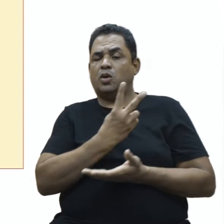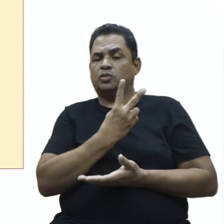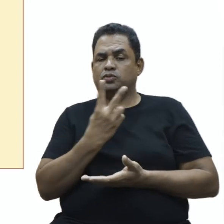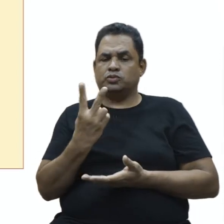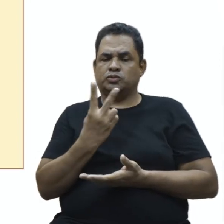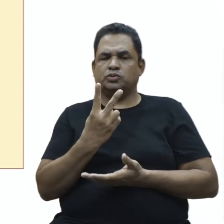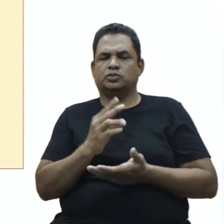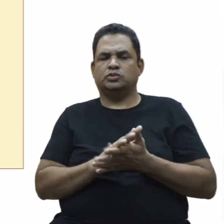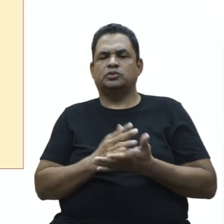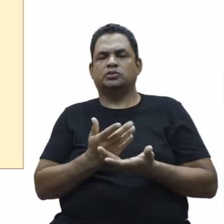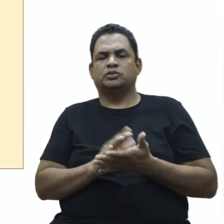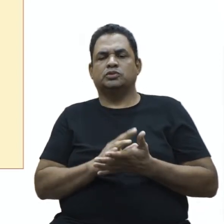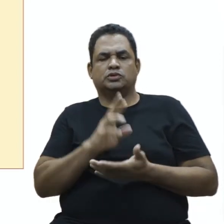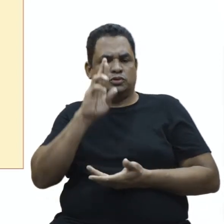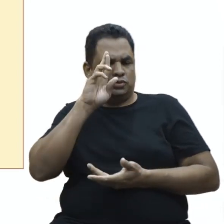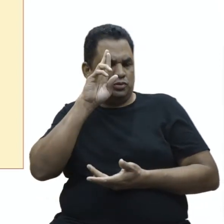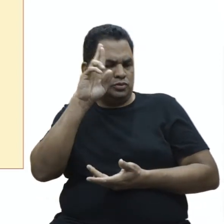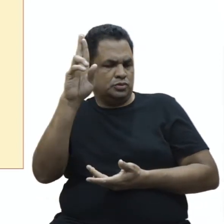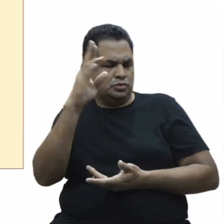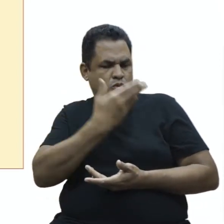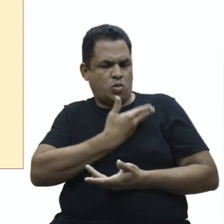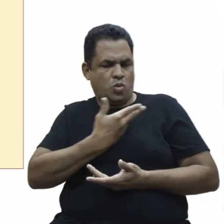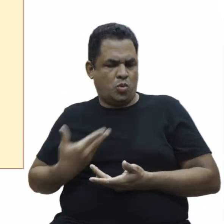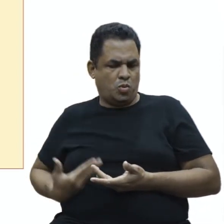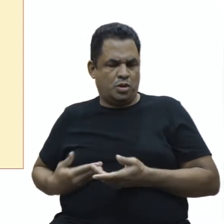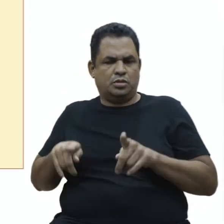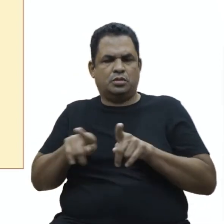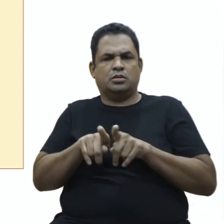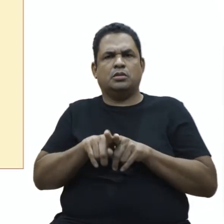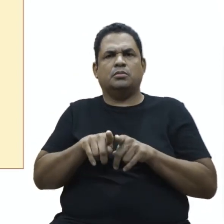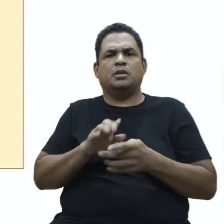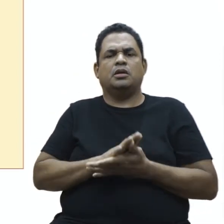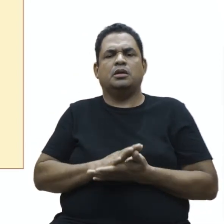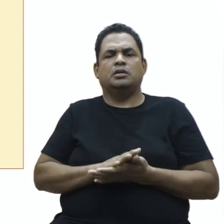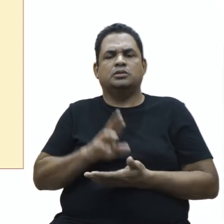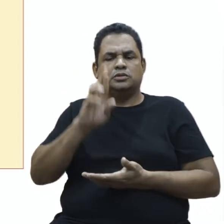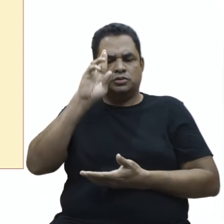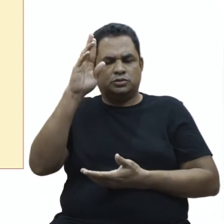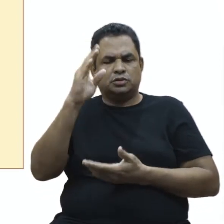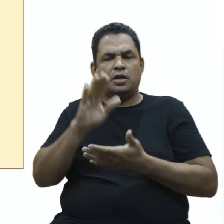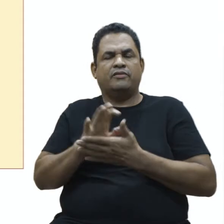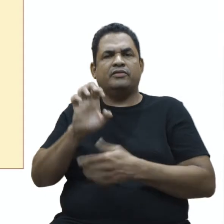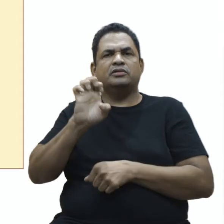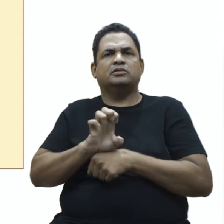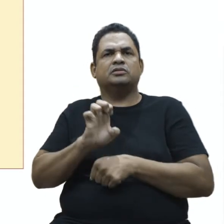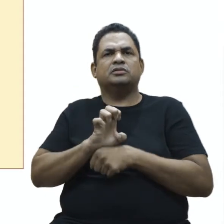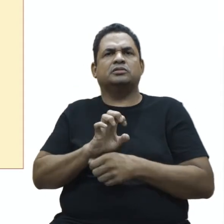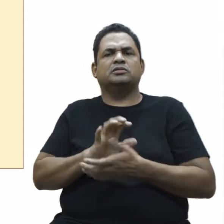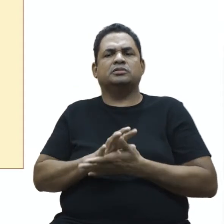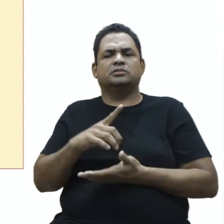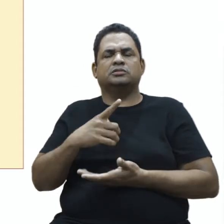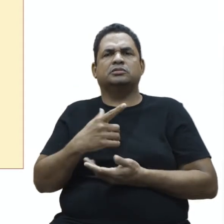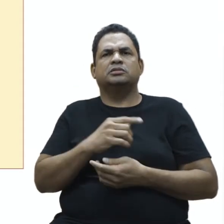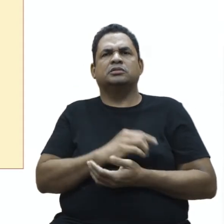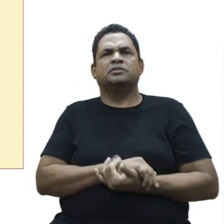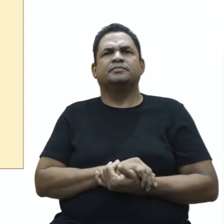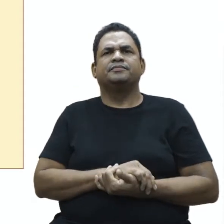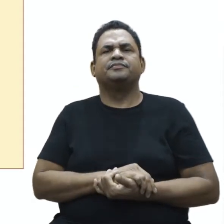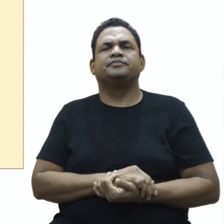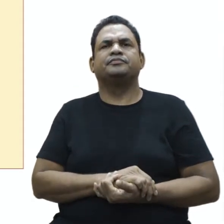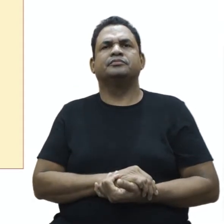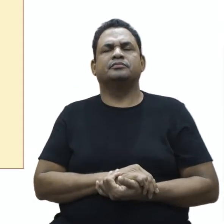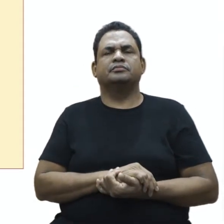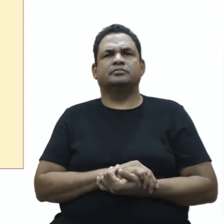Estado. E aí a gente tem a presença do parlamento, tá certo? Mas a gente já vai ver isso aí. Vamos